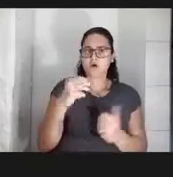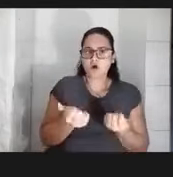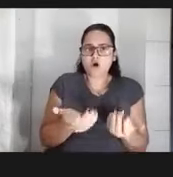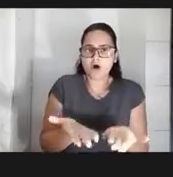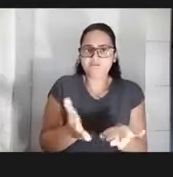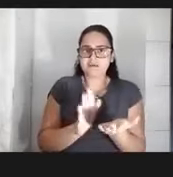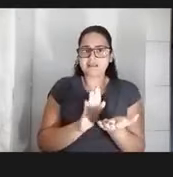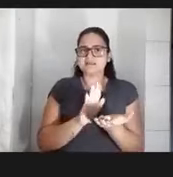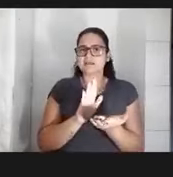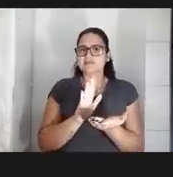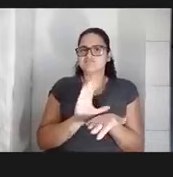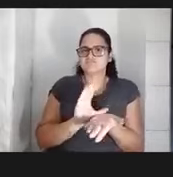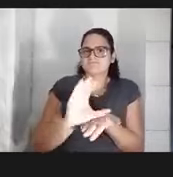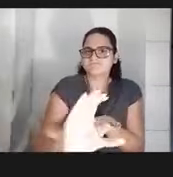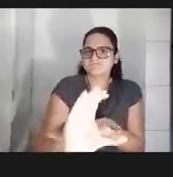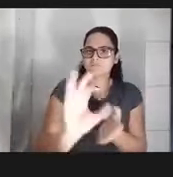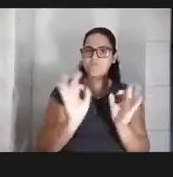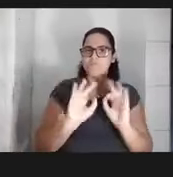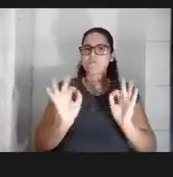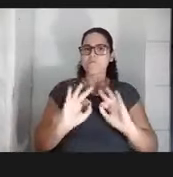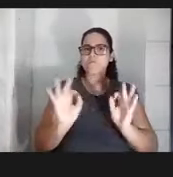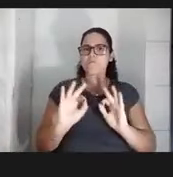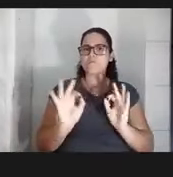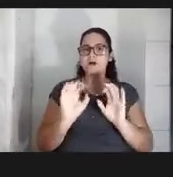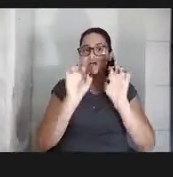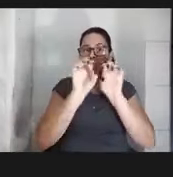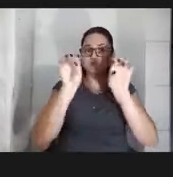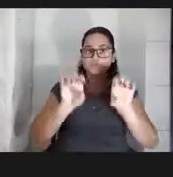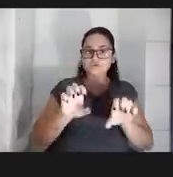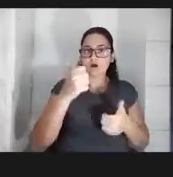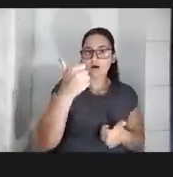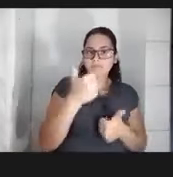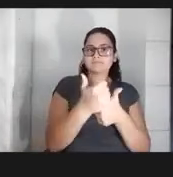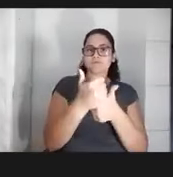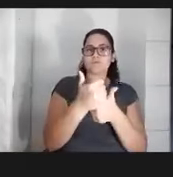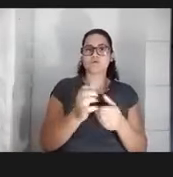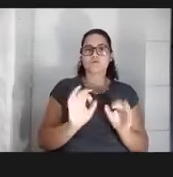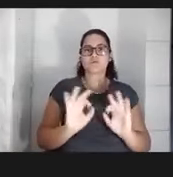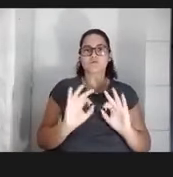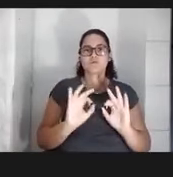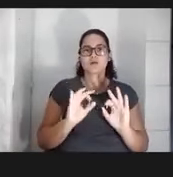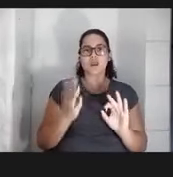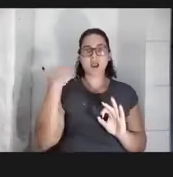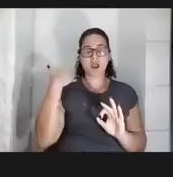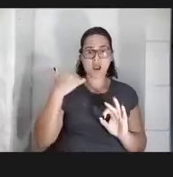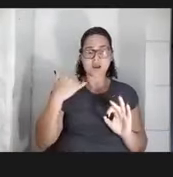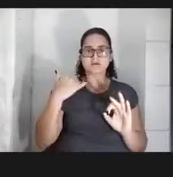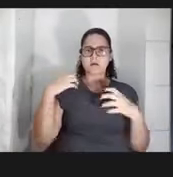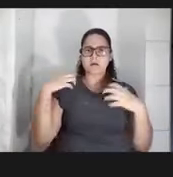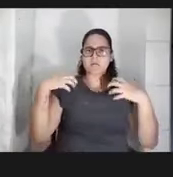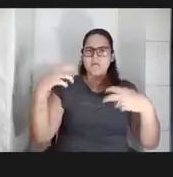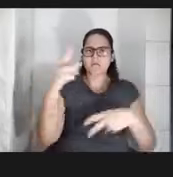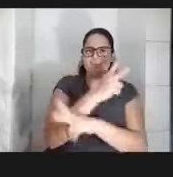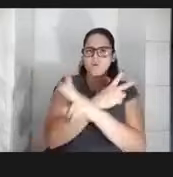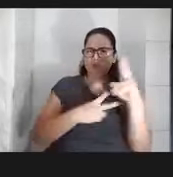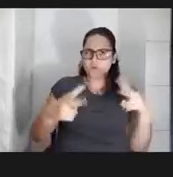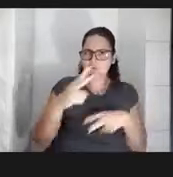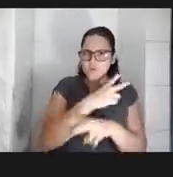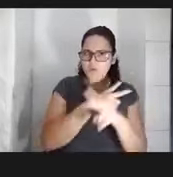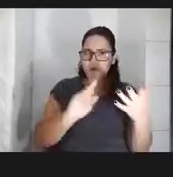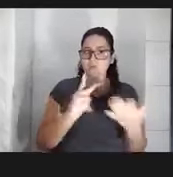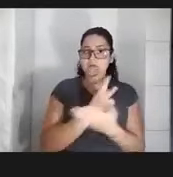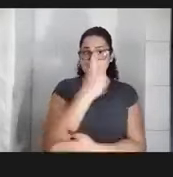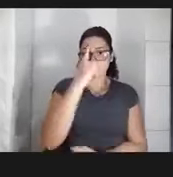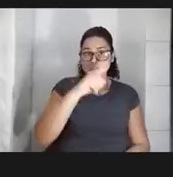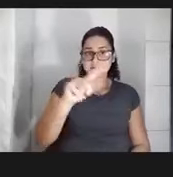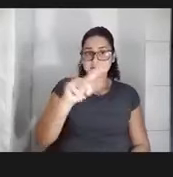financeira, tampouco de estrutura ou suporte para depois do que aconteceu na semana passada no Estado. E, em seguida, sentar